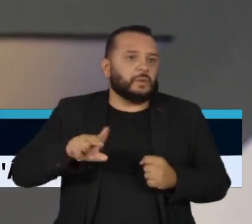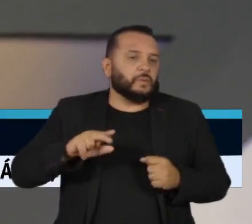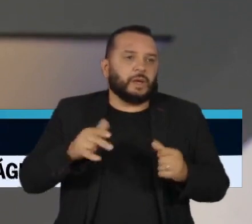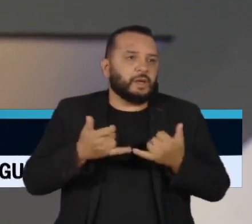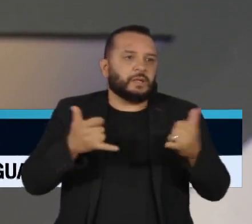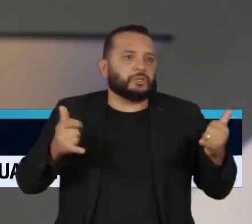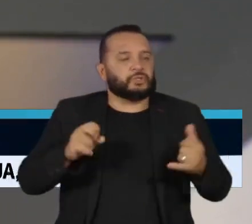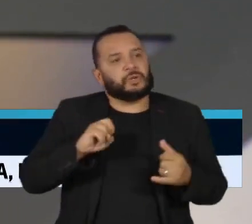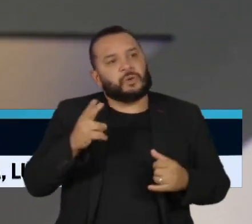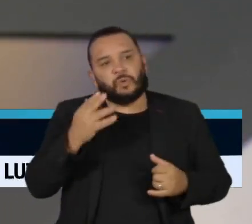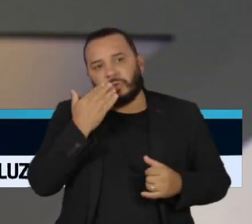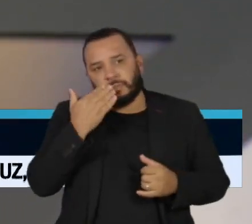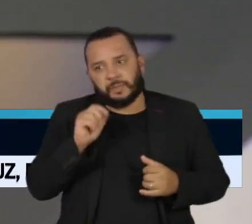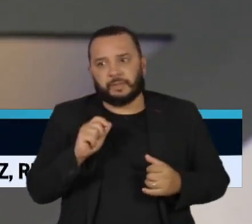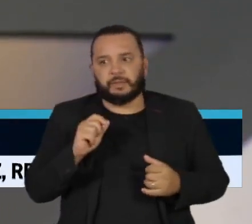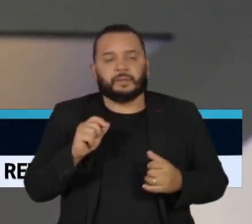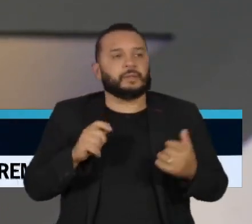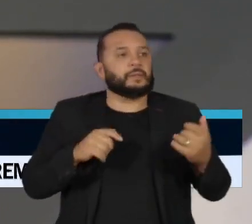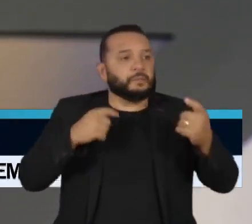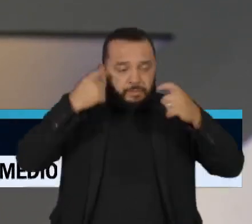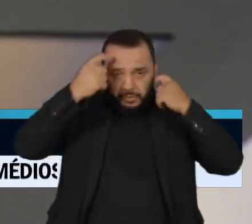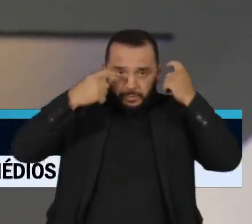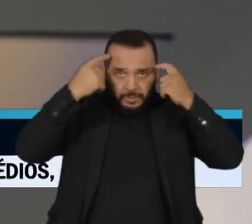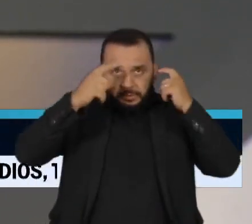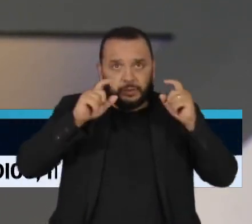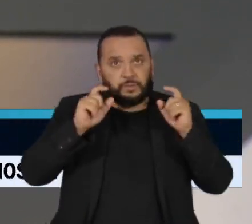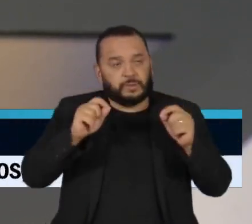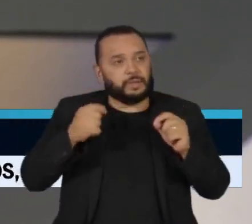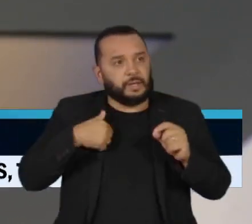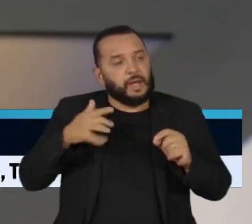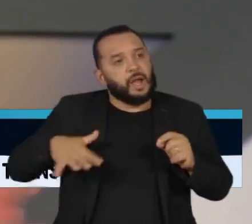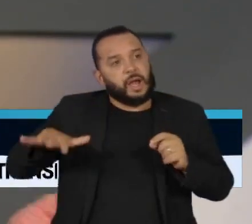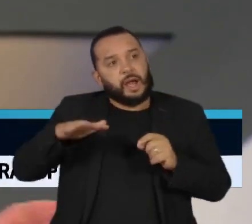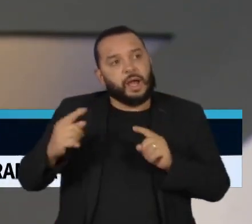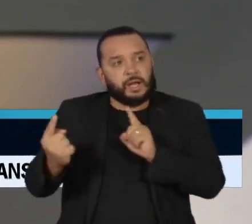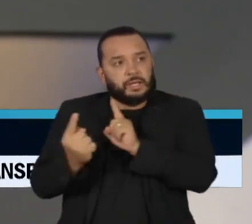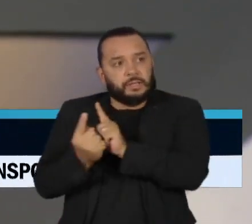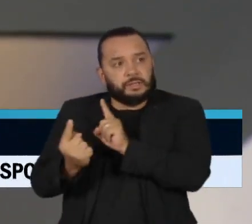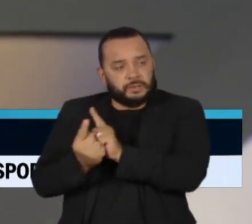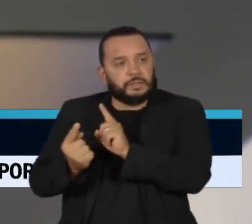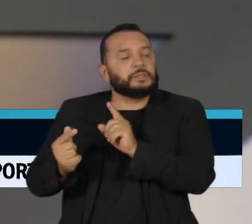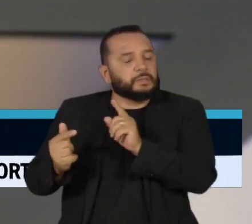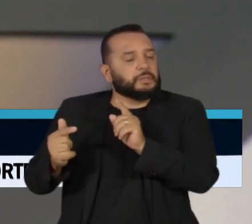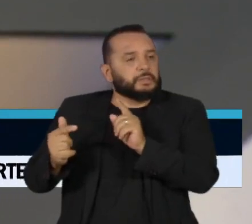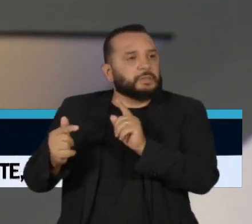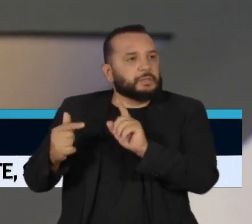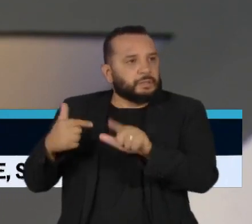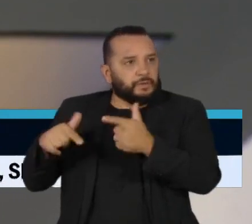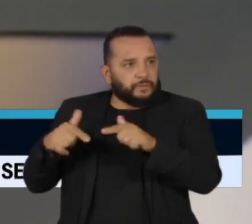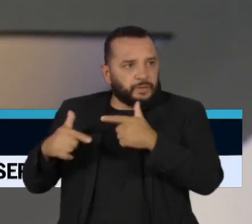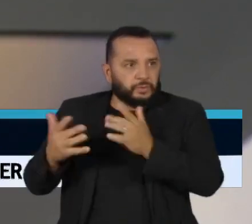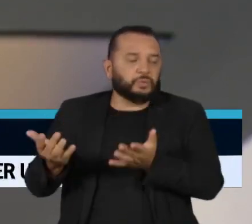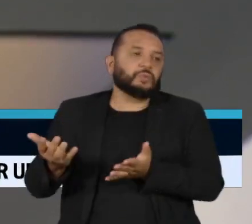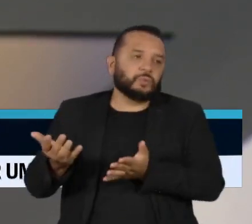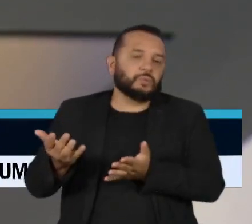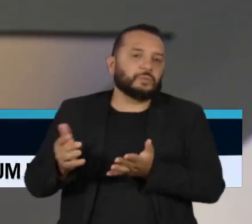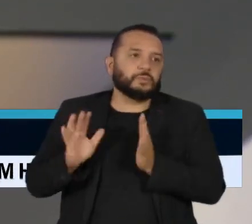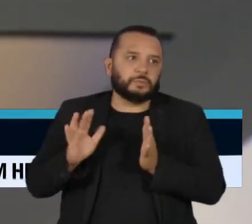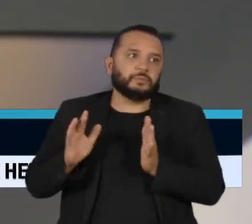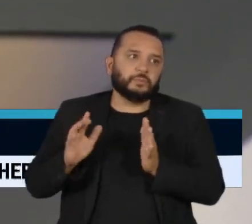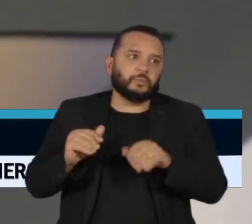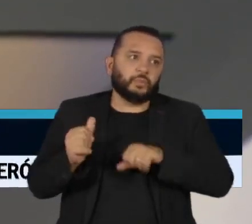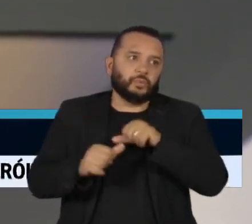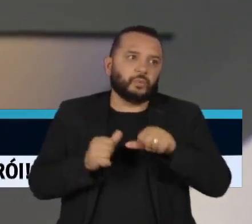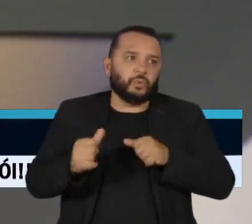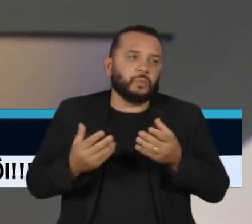o mesmo comida preocupação maior é que só ia tá pegando do lado do serviço mas enfim foi um evento que mudou muita coisa do